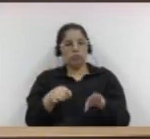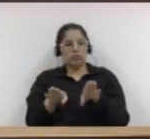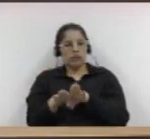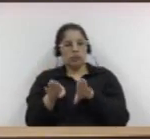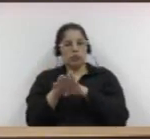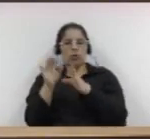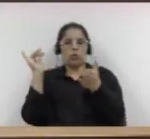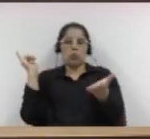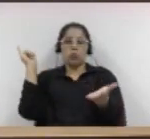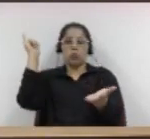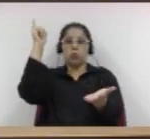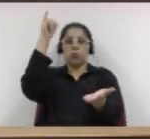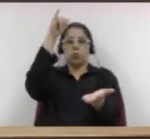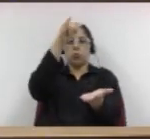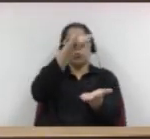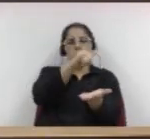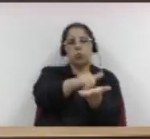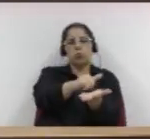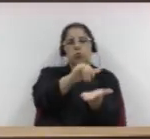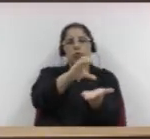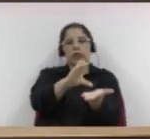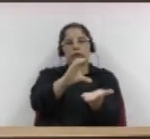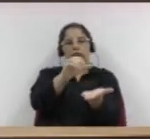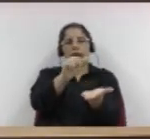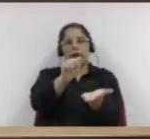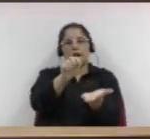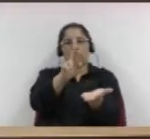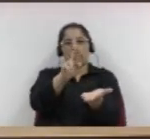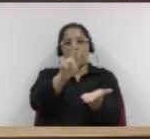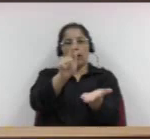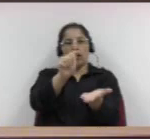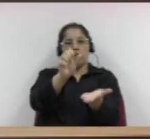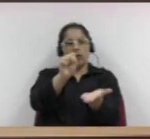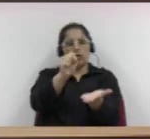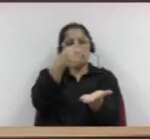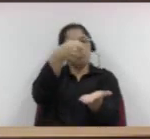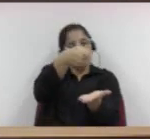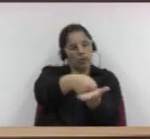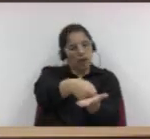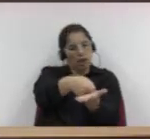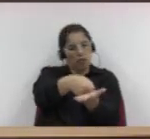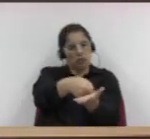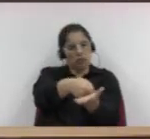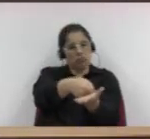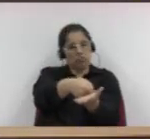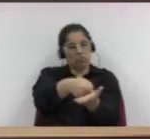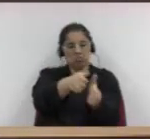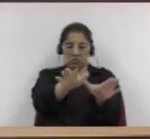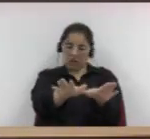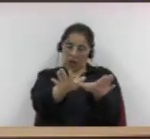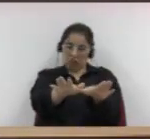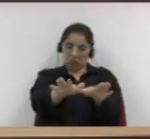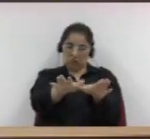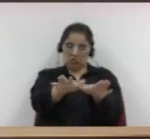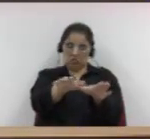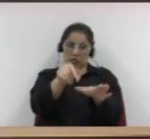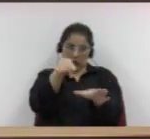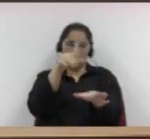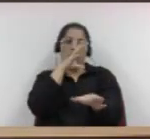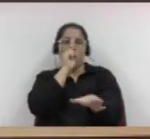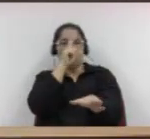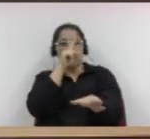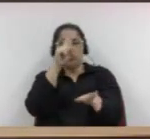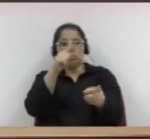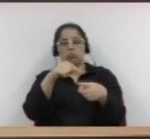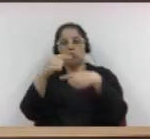Gerais, viria de São Paulo para Limeira e recolheria todas as taxas aqui e depois voltaria para lá. Essa é uma das